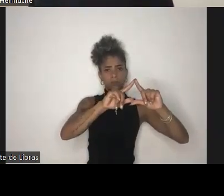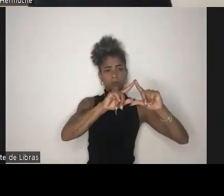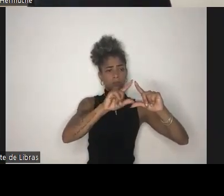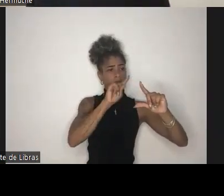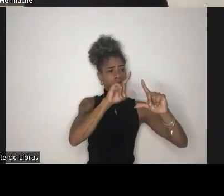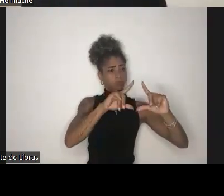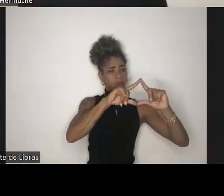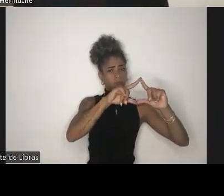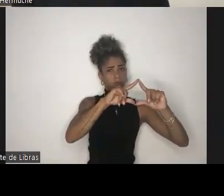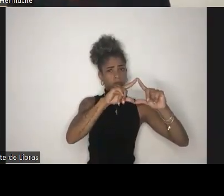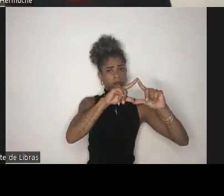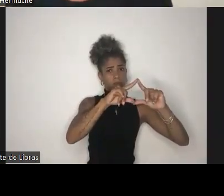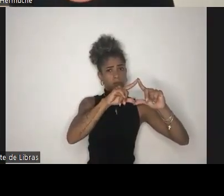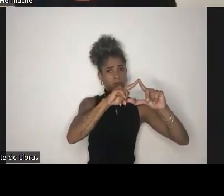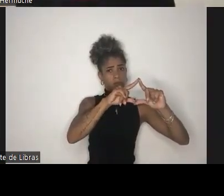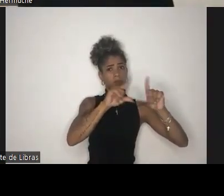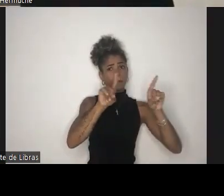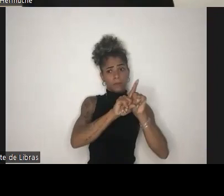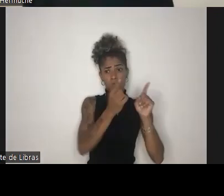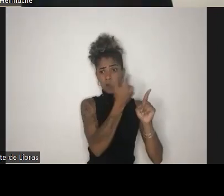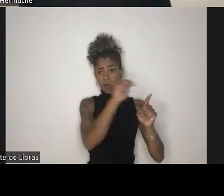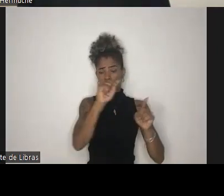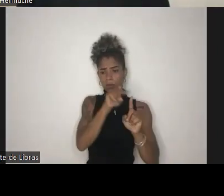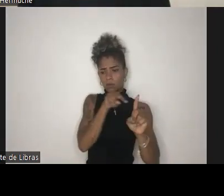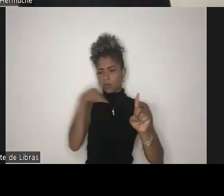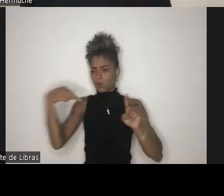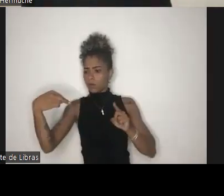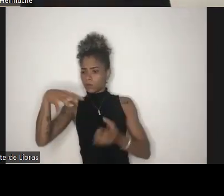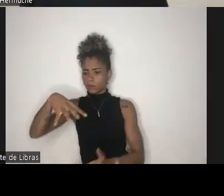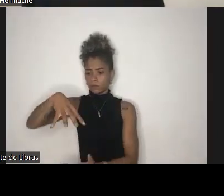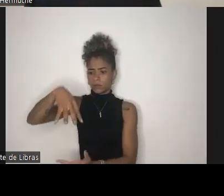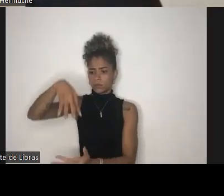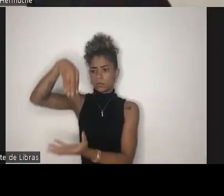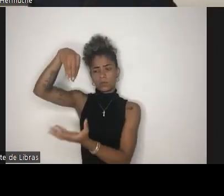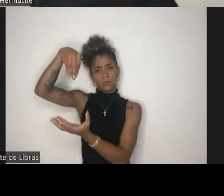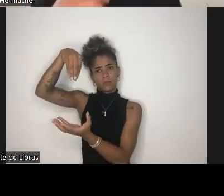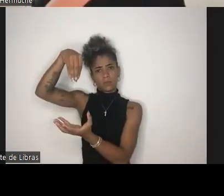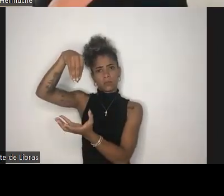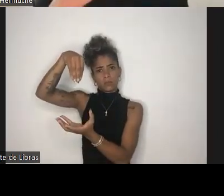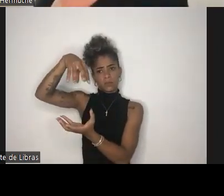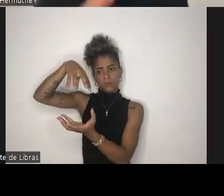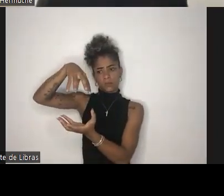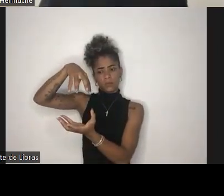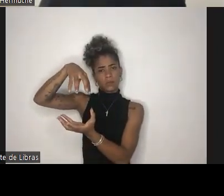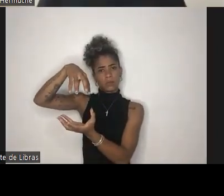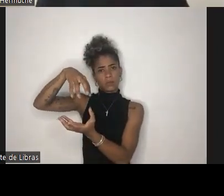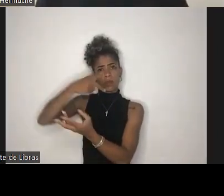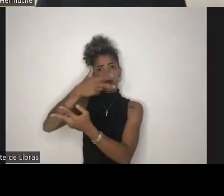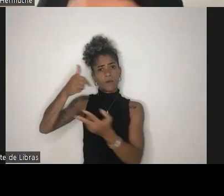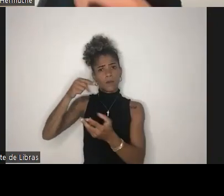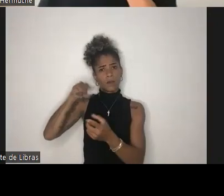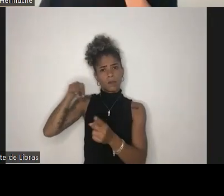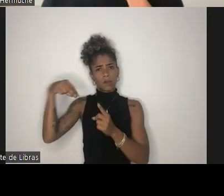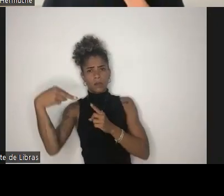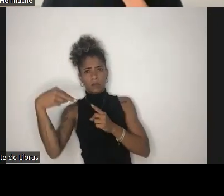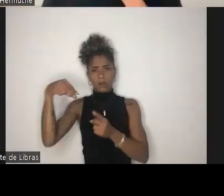mas que sobre outros pontos de vista essas linhas elas podem ser entendidas como várias outras formas né